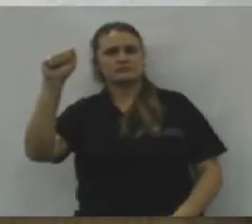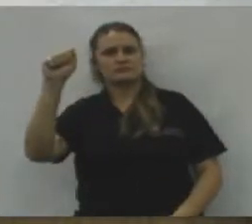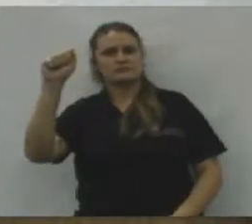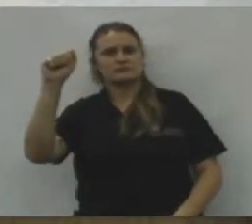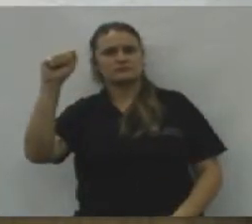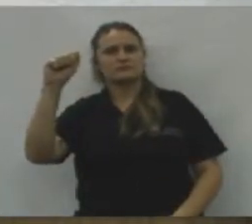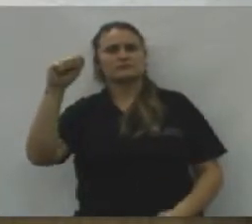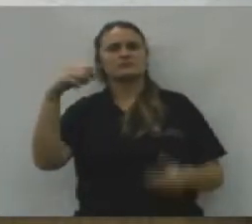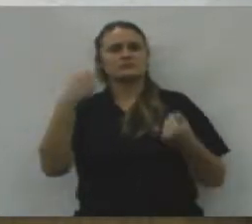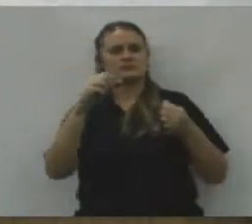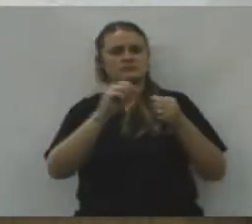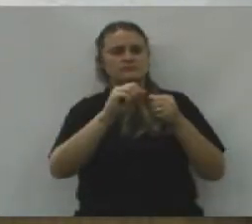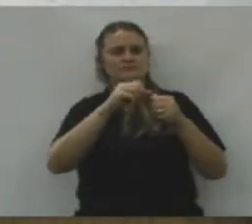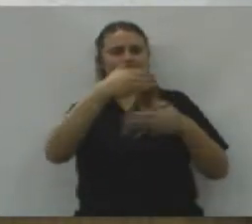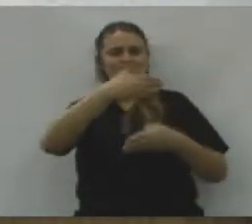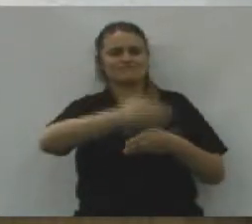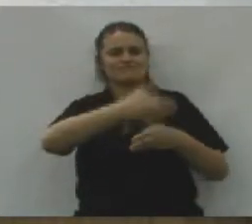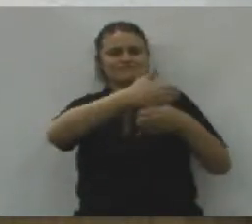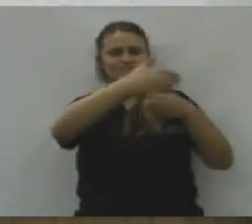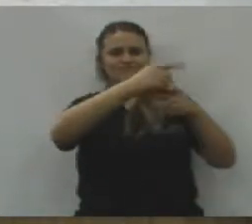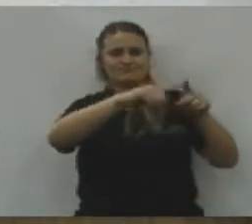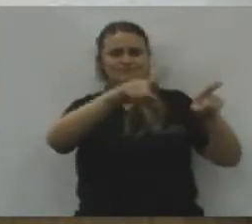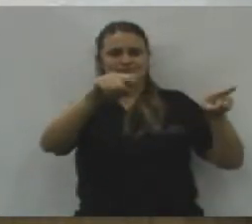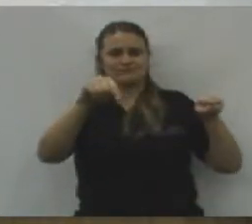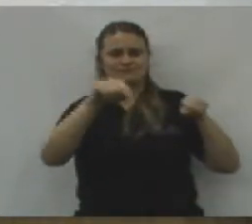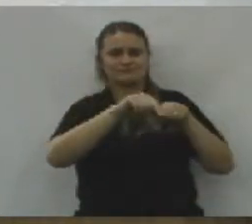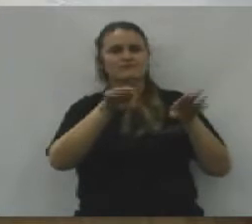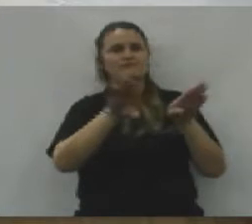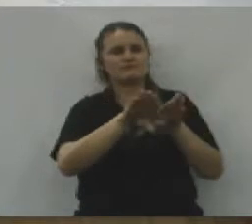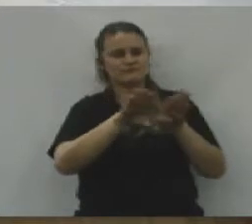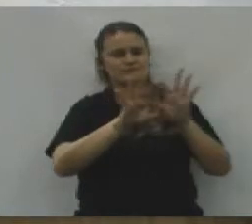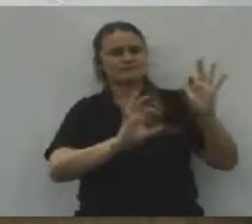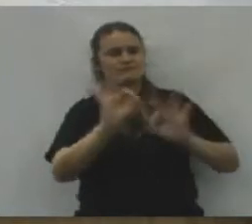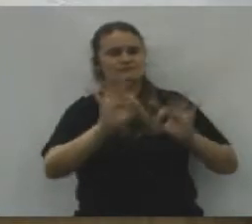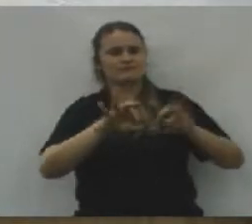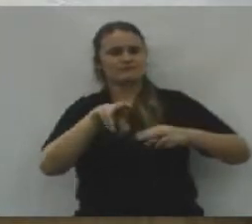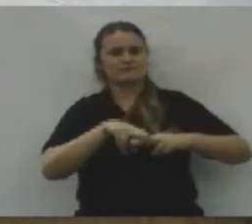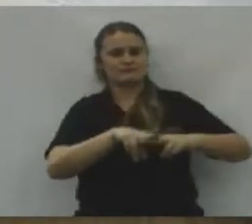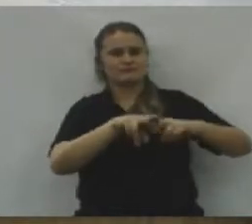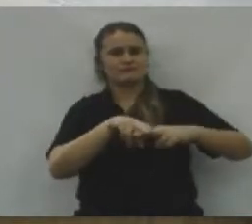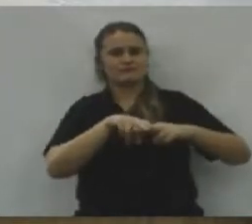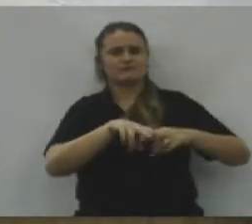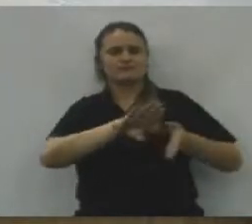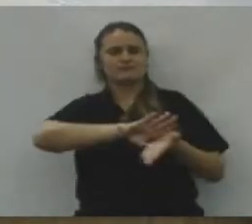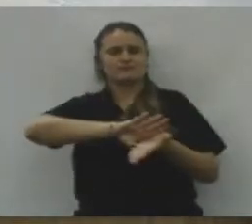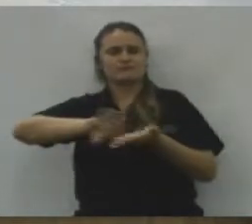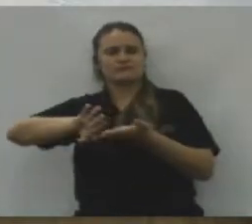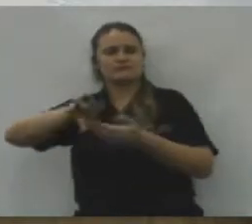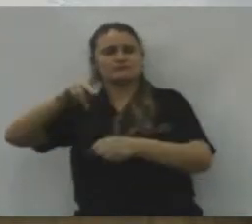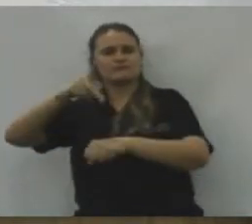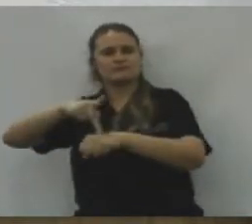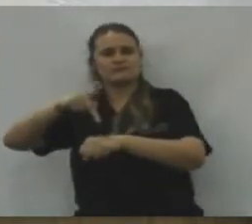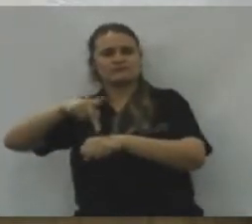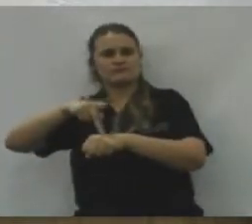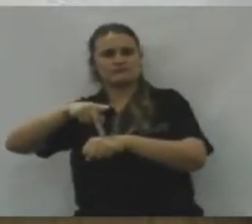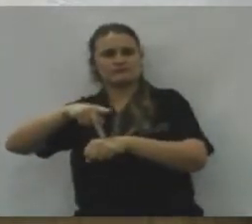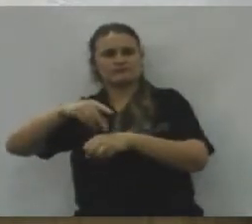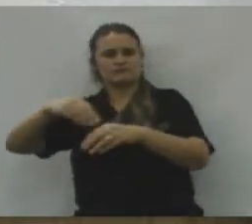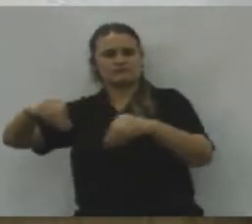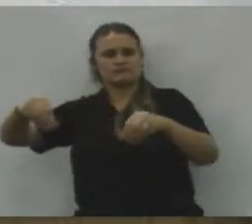ampliação de uma das salas e reforma do parque infantil, além da retirada das pedras que estão neste